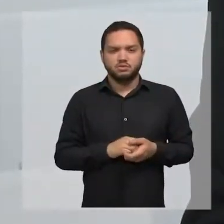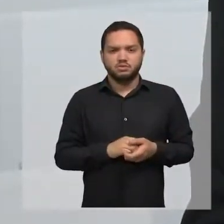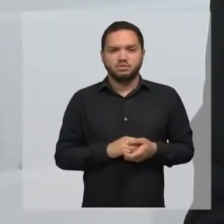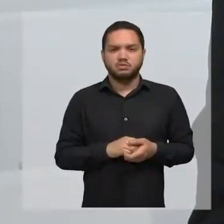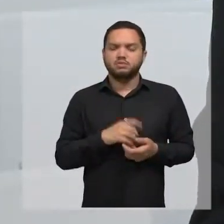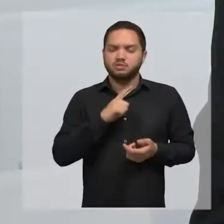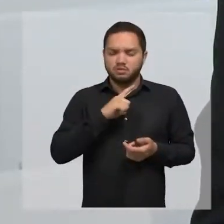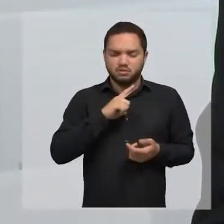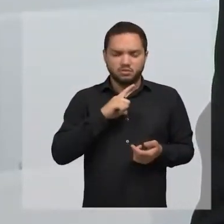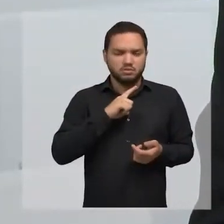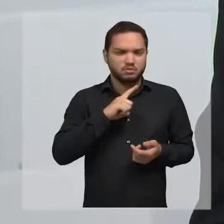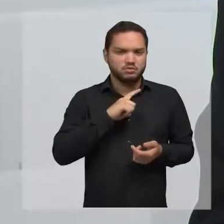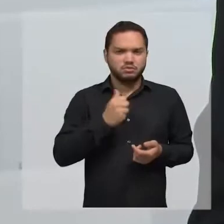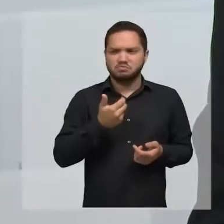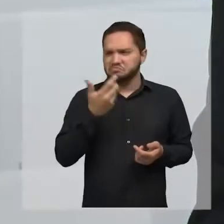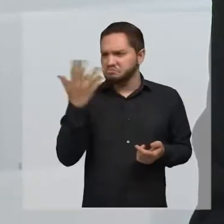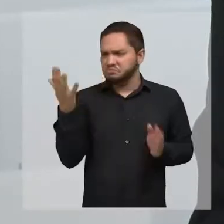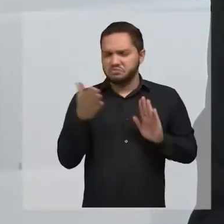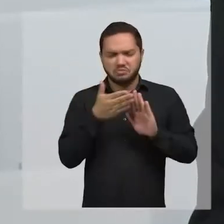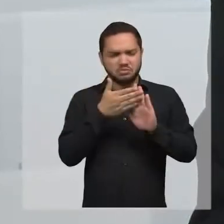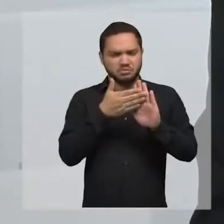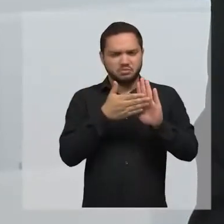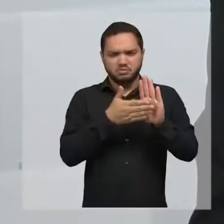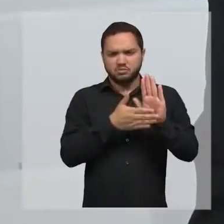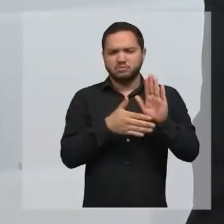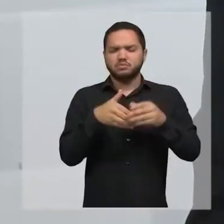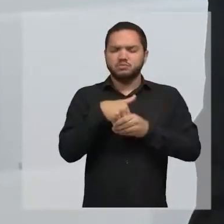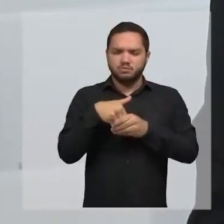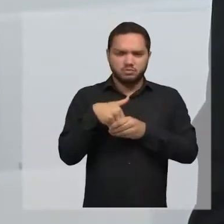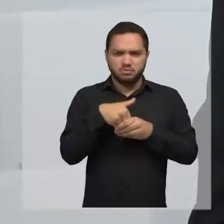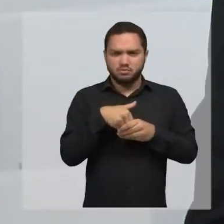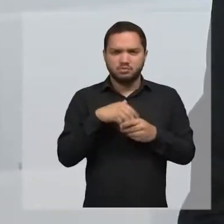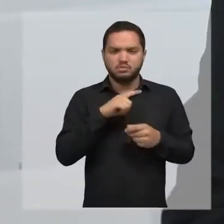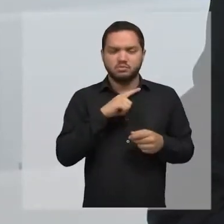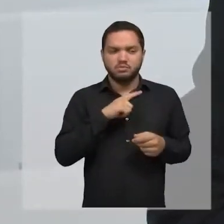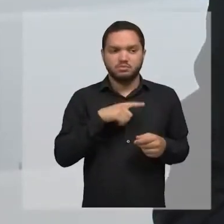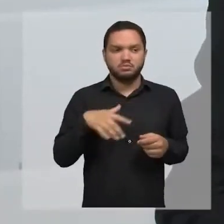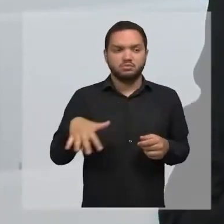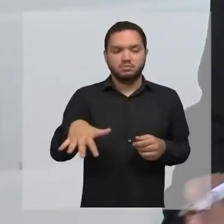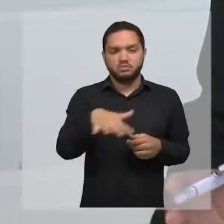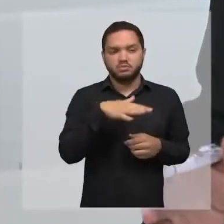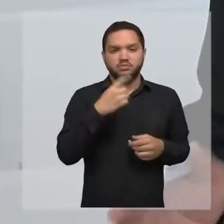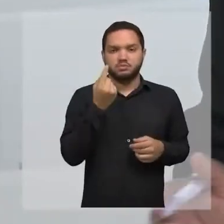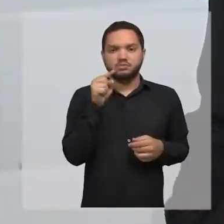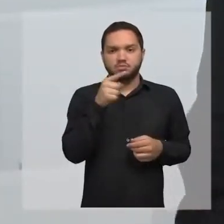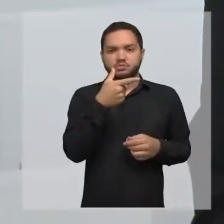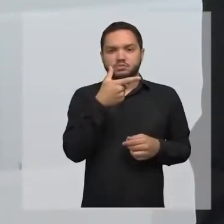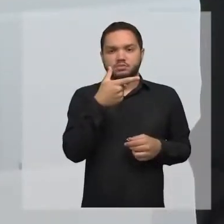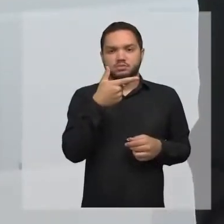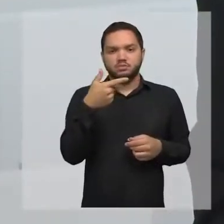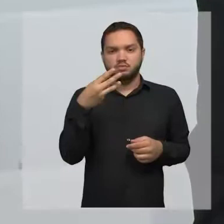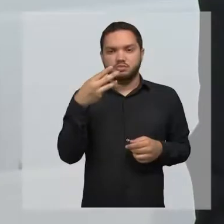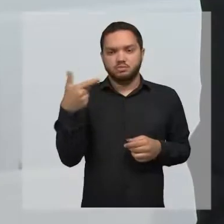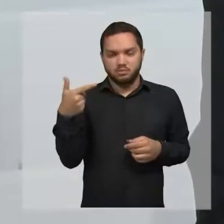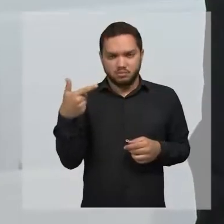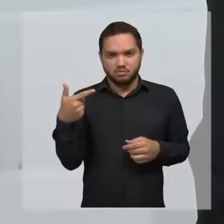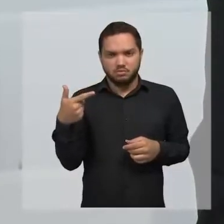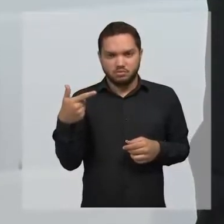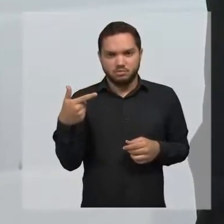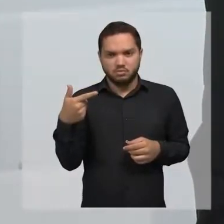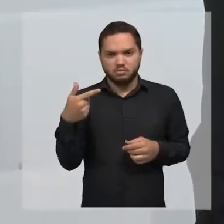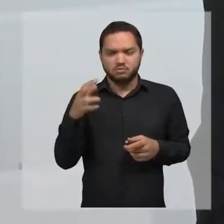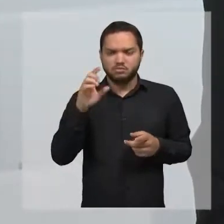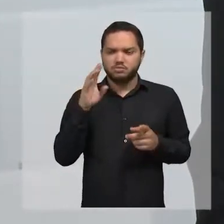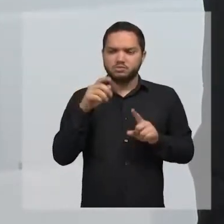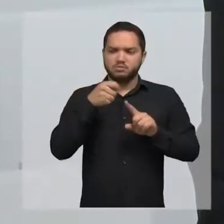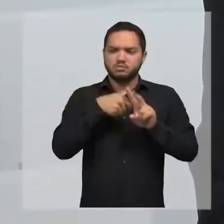já muitas propostas tramitando, né? No caso, no geral, 1.232, em